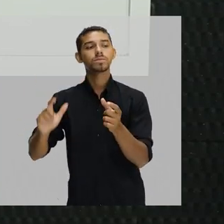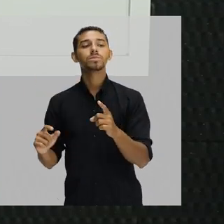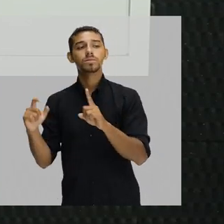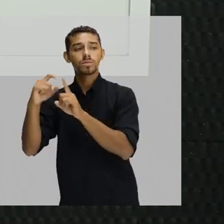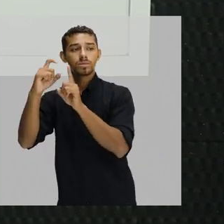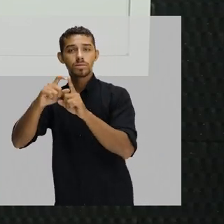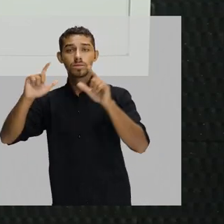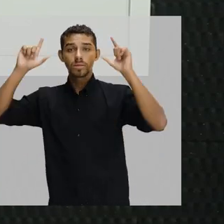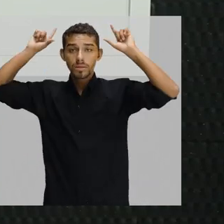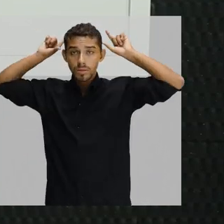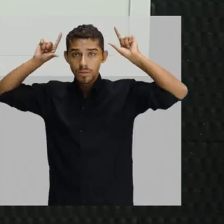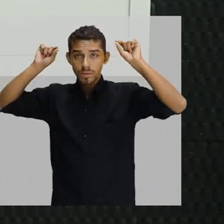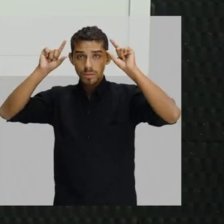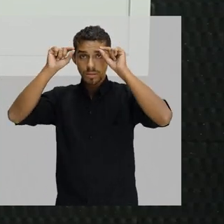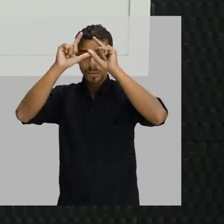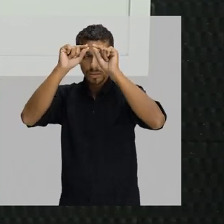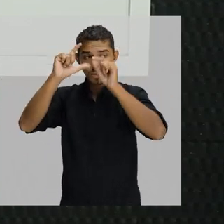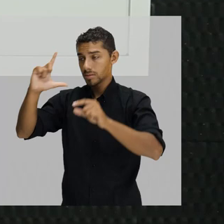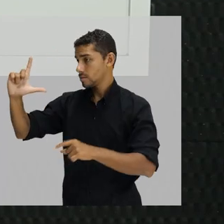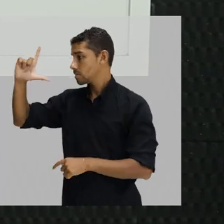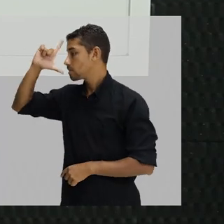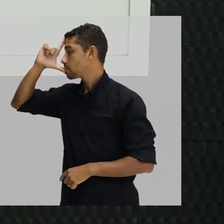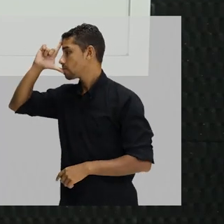exemplo. Só que aqui é o latim.